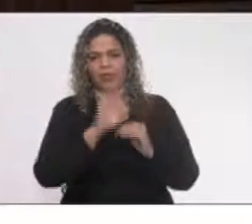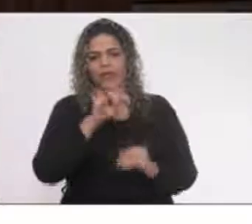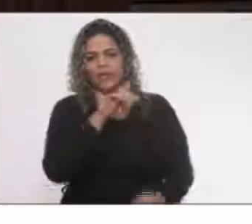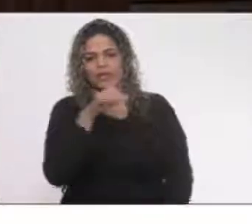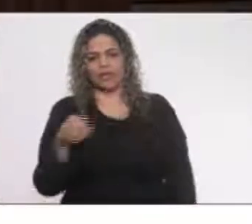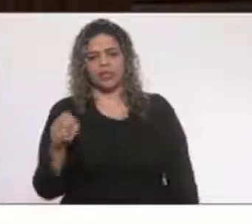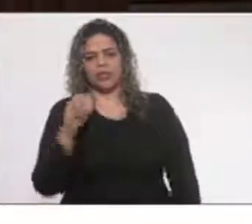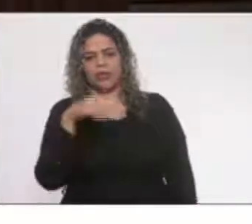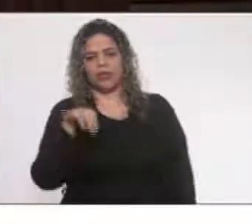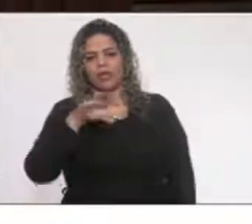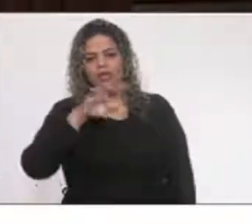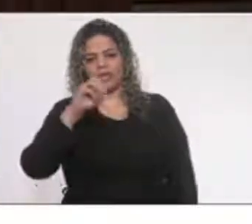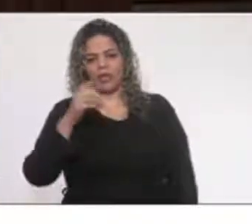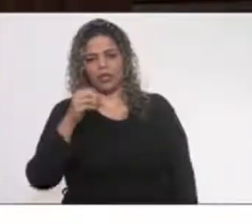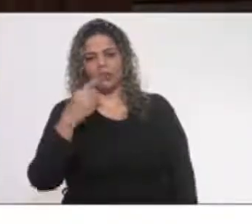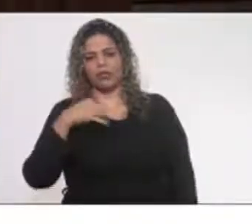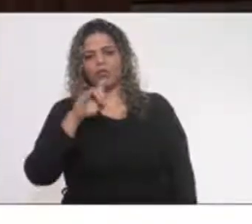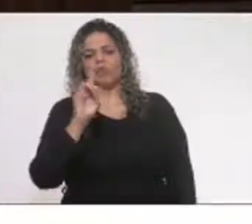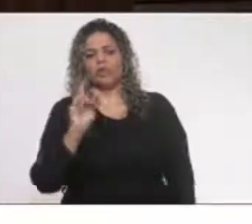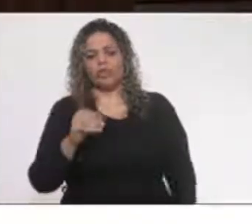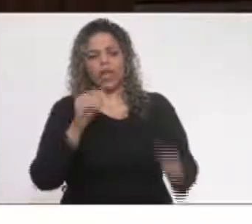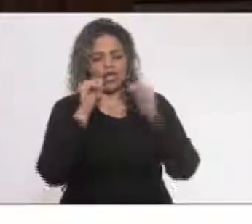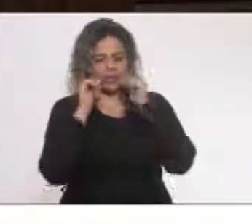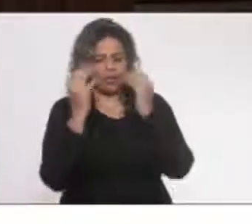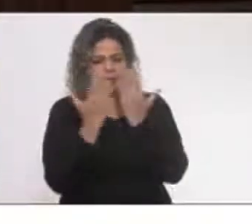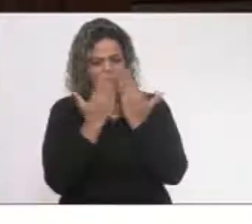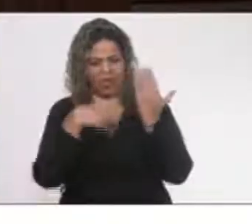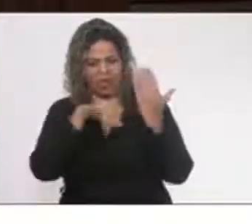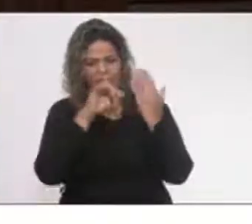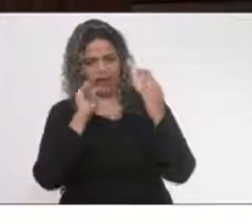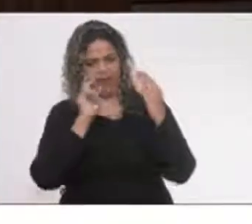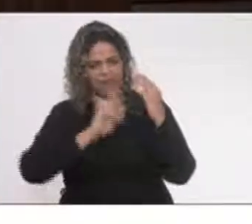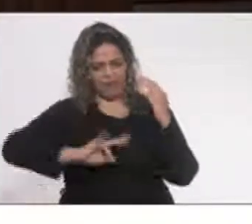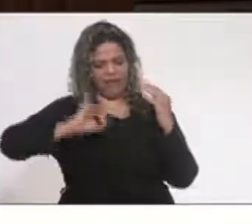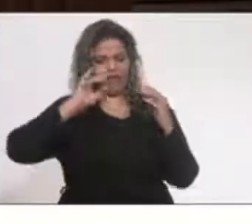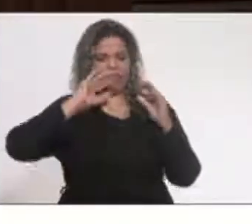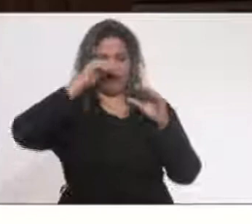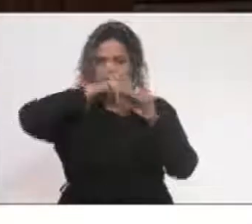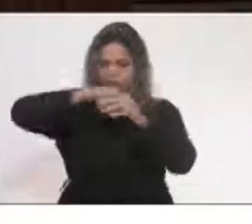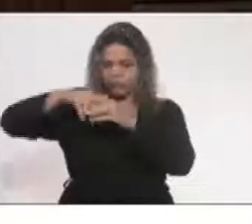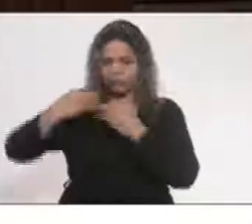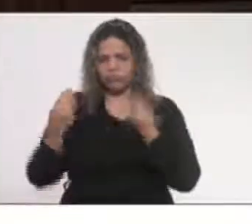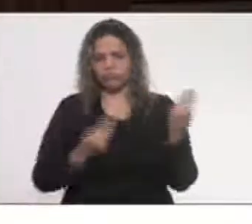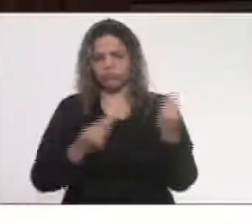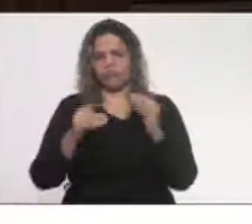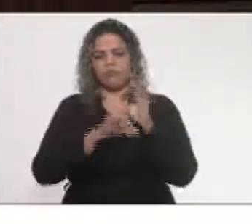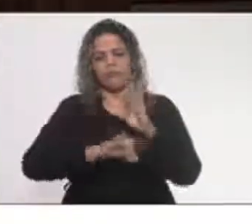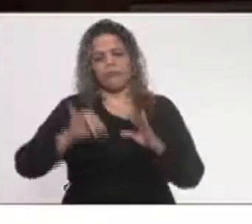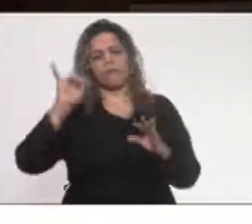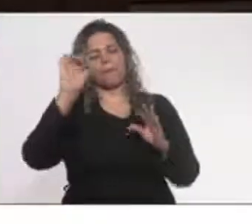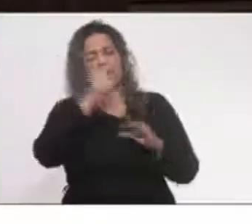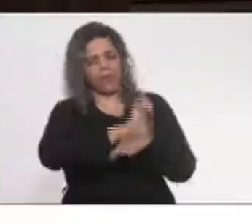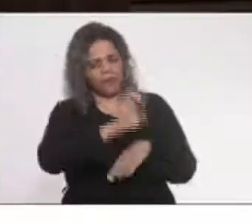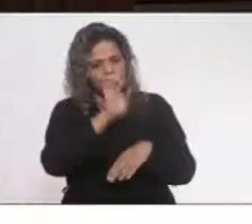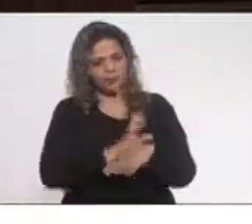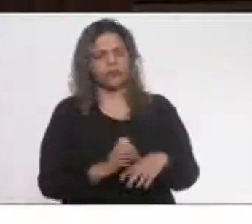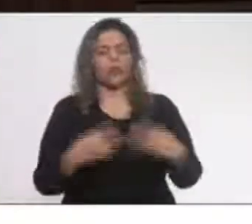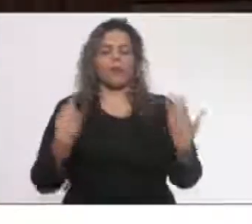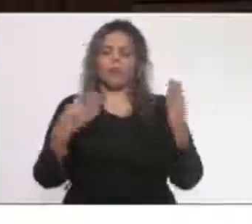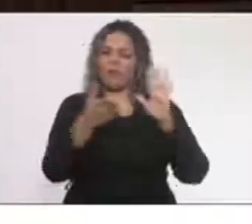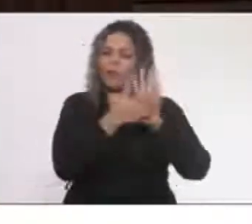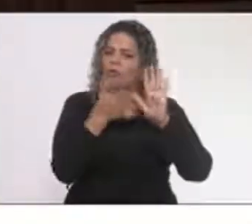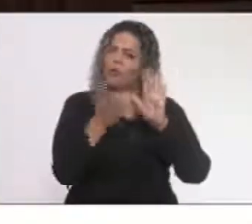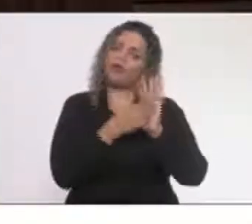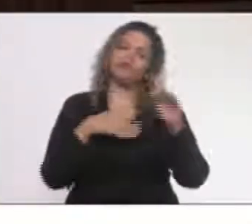Marcelo do Dino, que é a Assembleia Legislativa quem vota a lei estadual que define o Plano Estadual de Educação, oriundo de